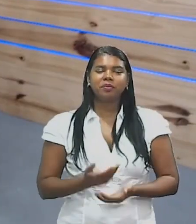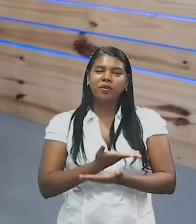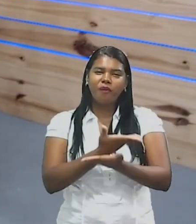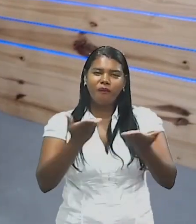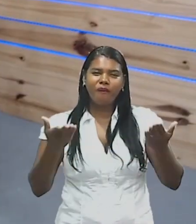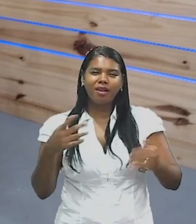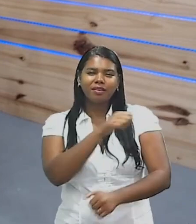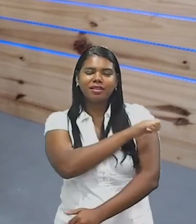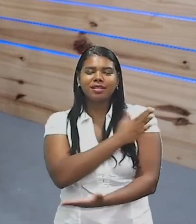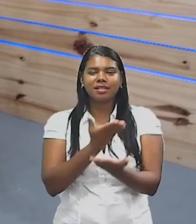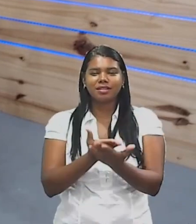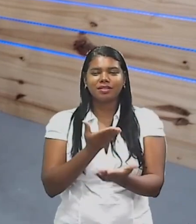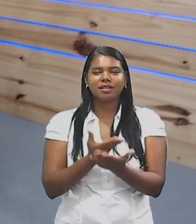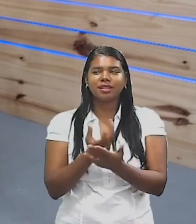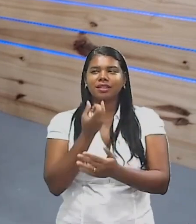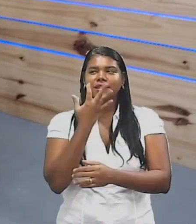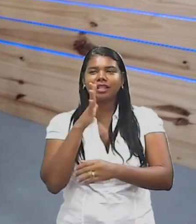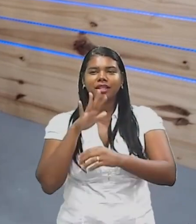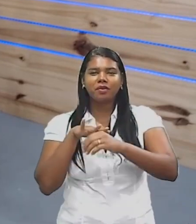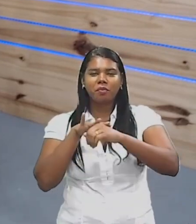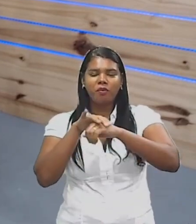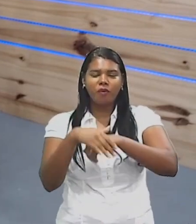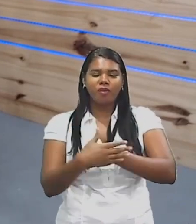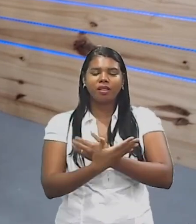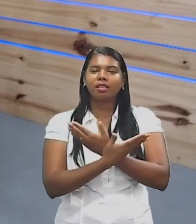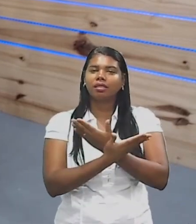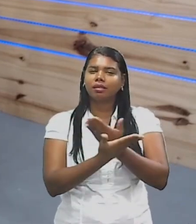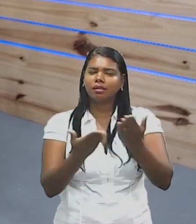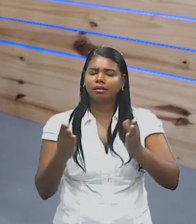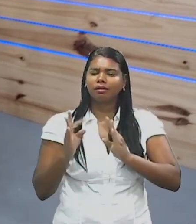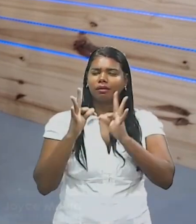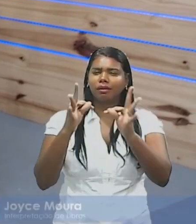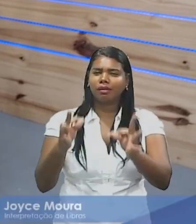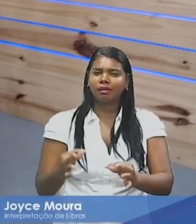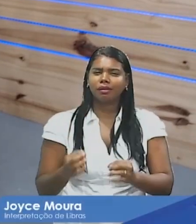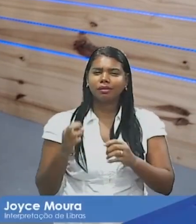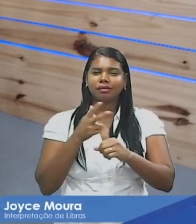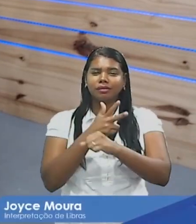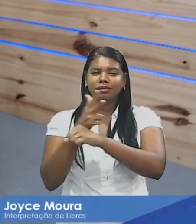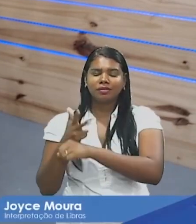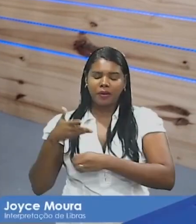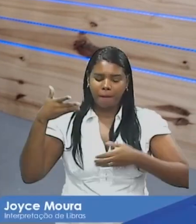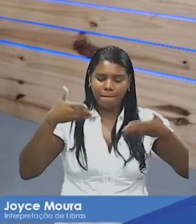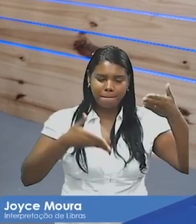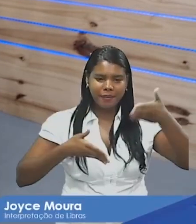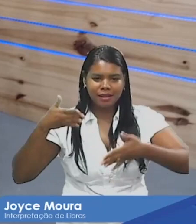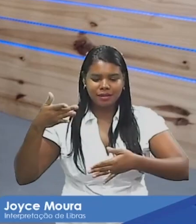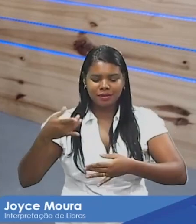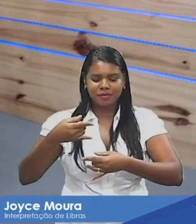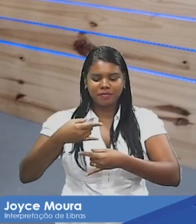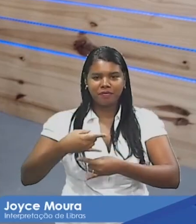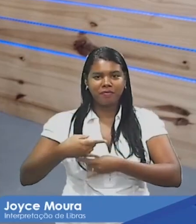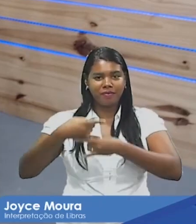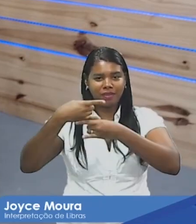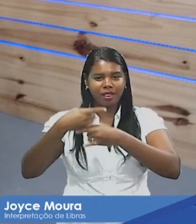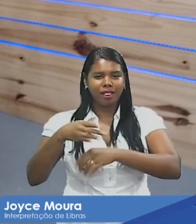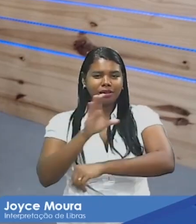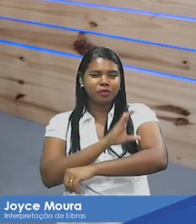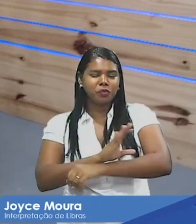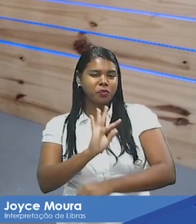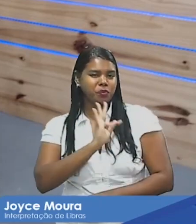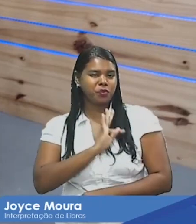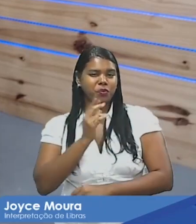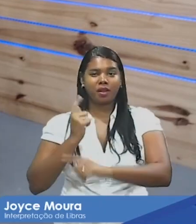Olá, estudante, boa noite a todos. Boa noite a todo mundo que está aqui assistindo, que está participando da nossa live, do nosso curso